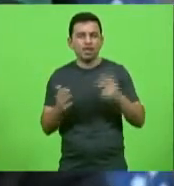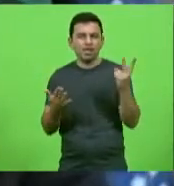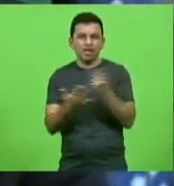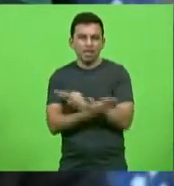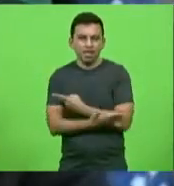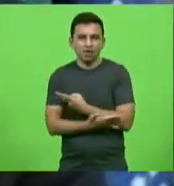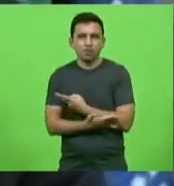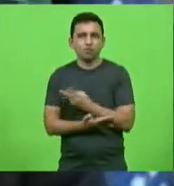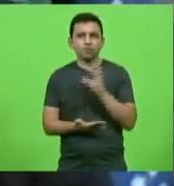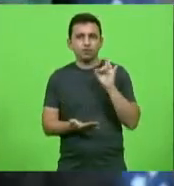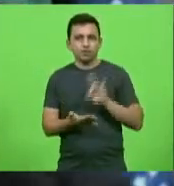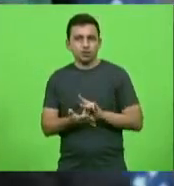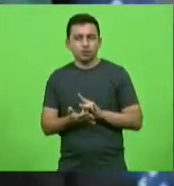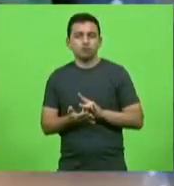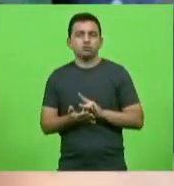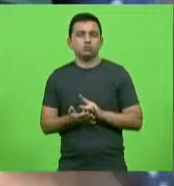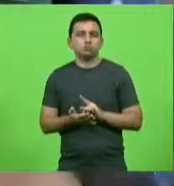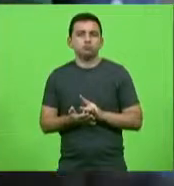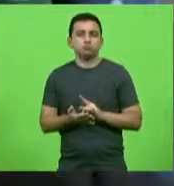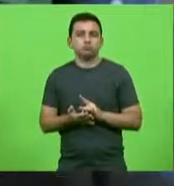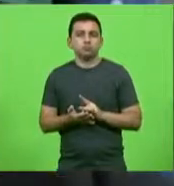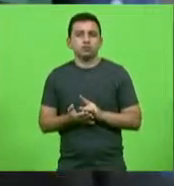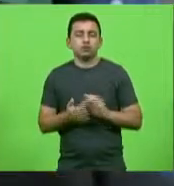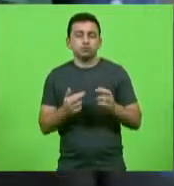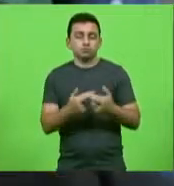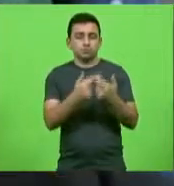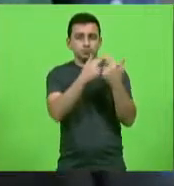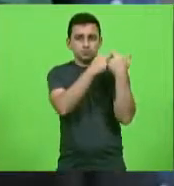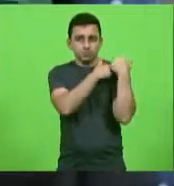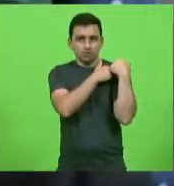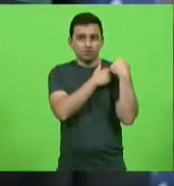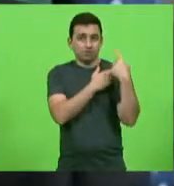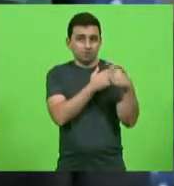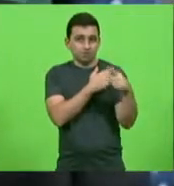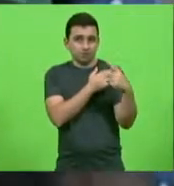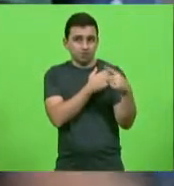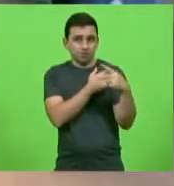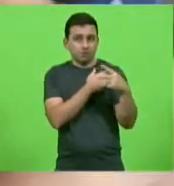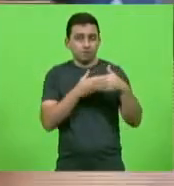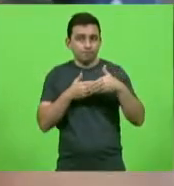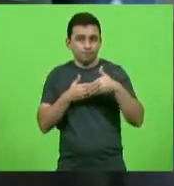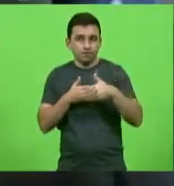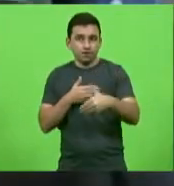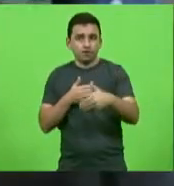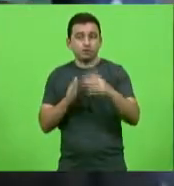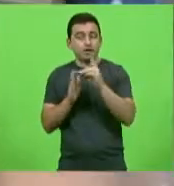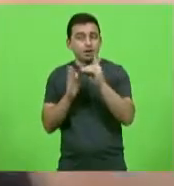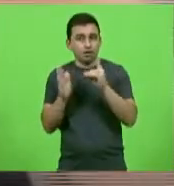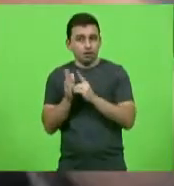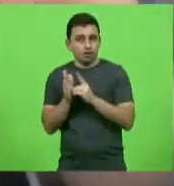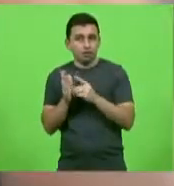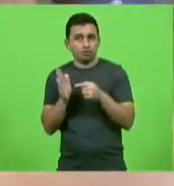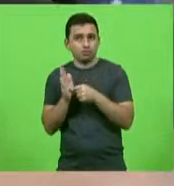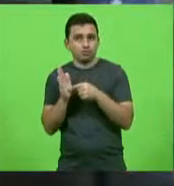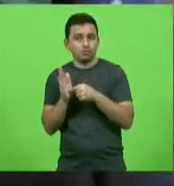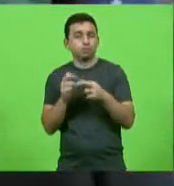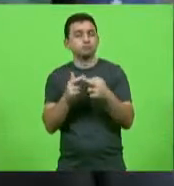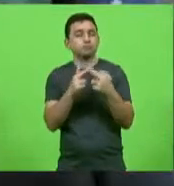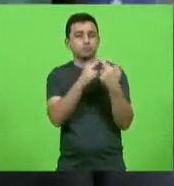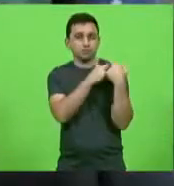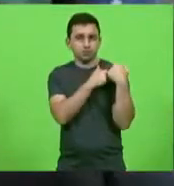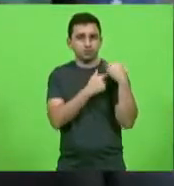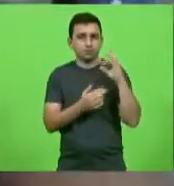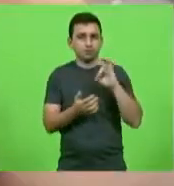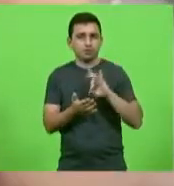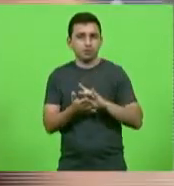parte do agente gestor para sua responsabilização, prevê citado decreto, que trata da